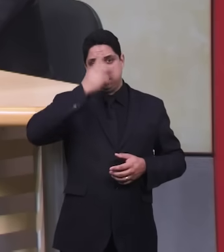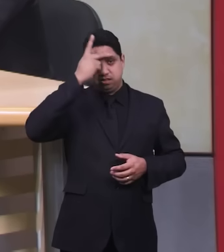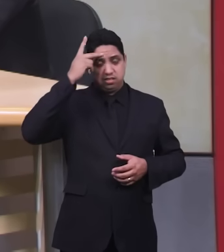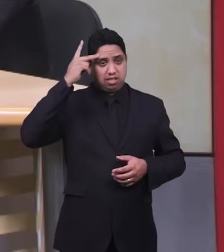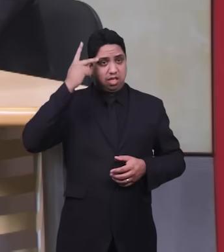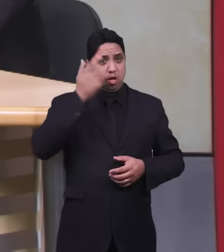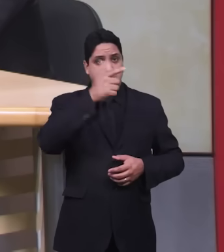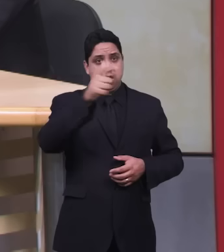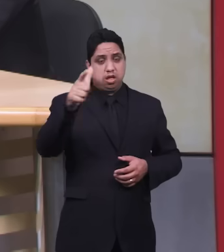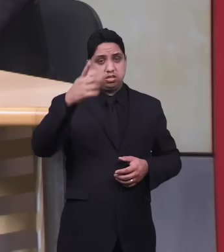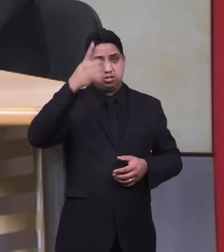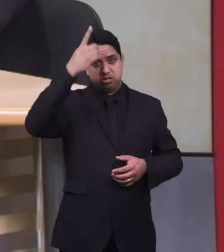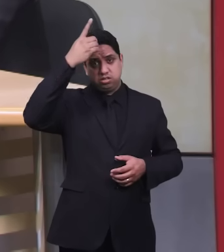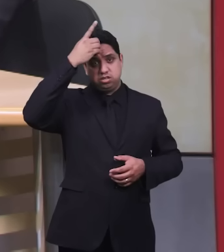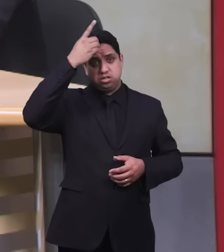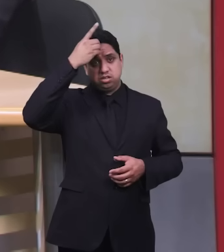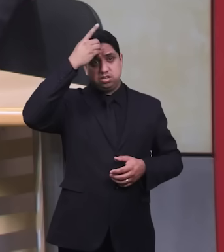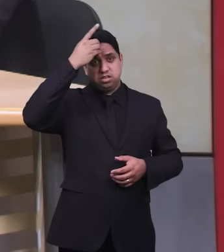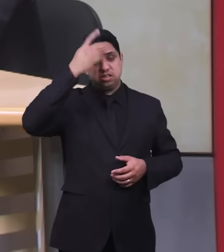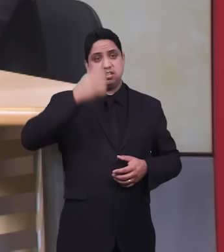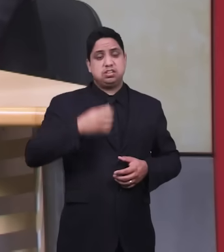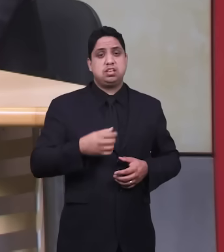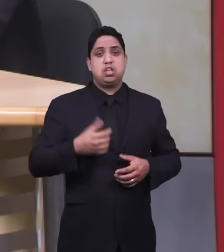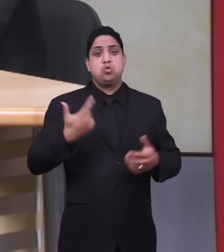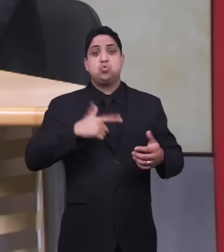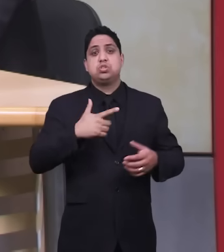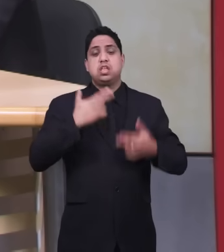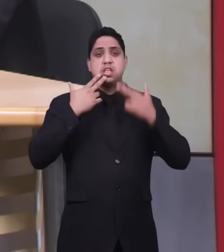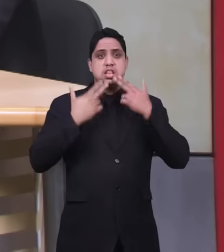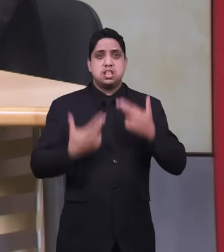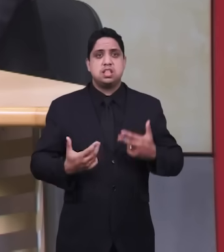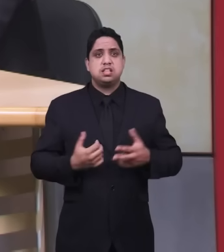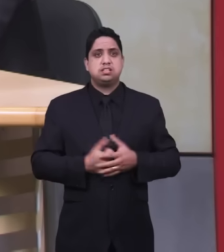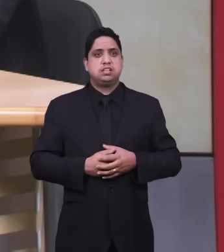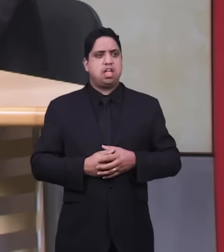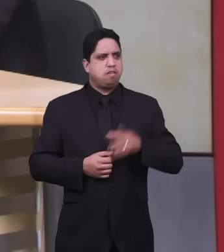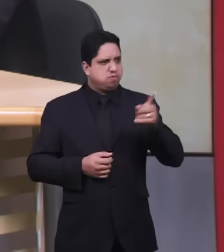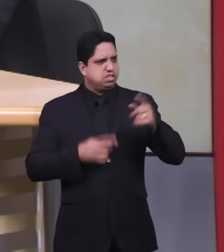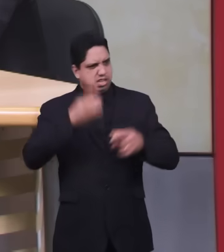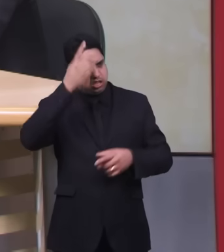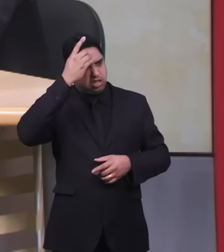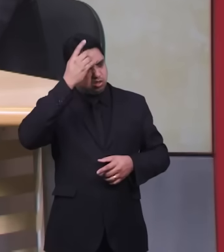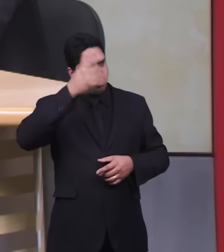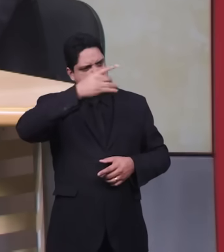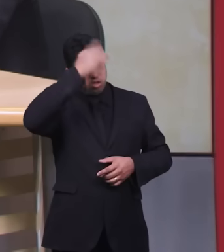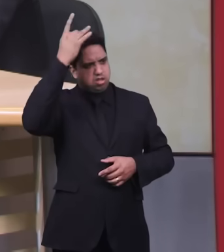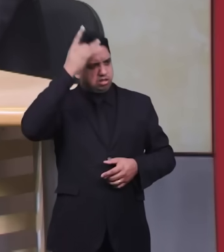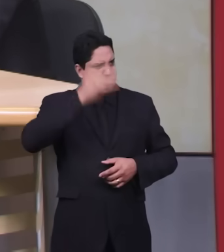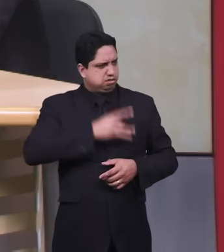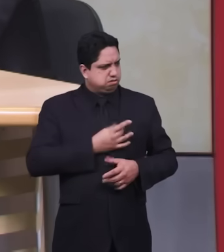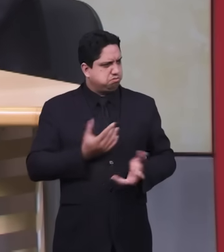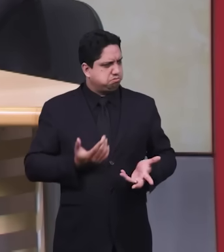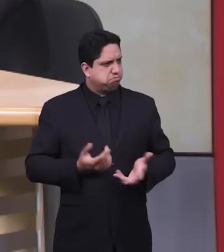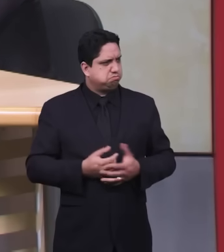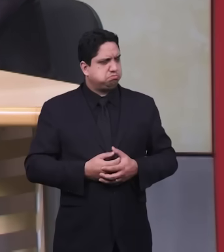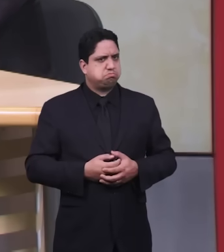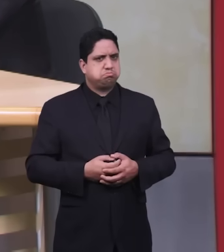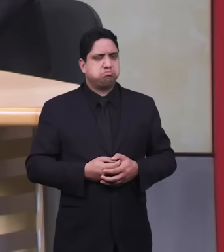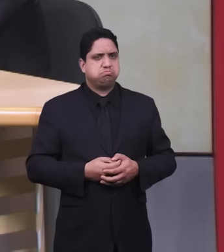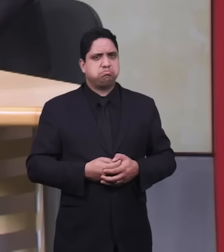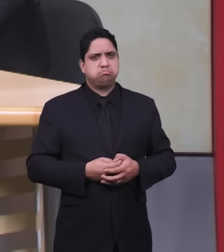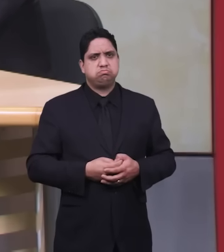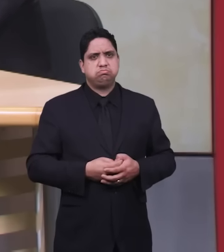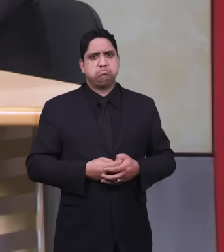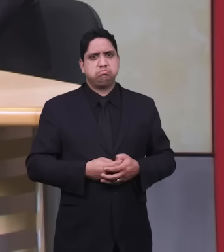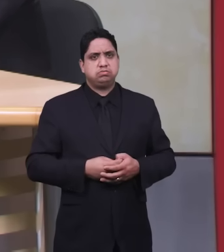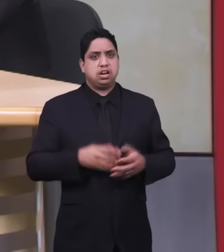têm outros dons espirituais que não têm dom de línguas. Rapaz, você tem dom sem ser batizado com o Espírito Santo? É isso que pode. E tem uma